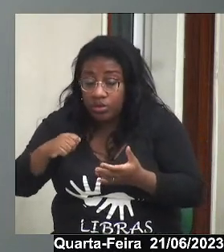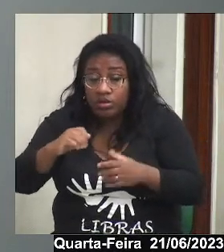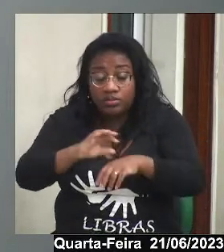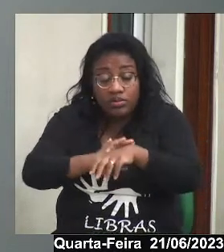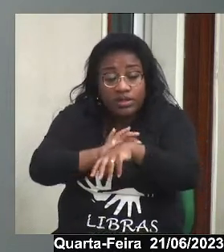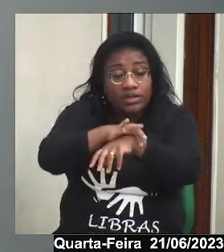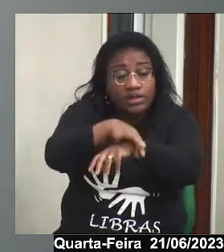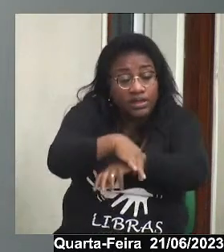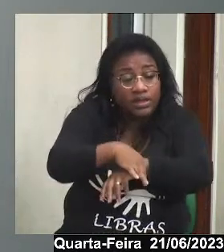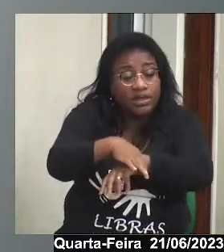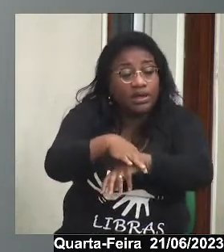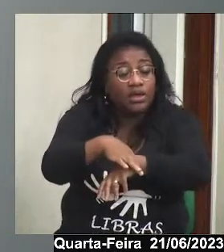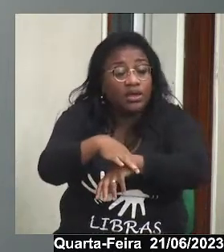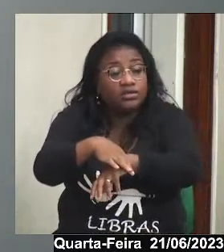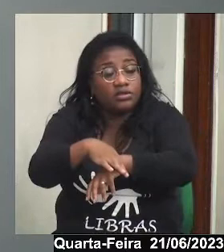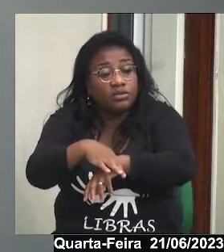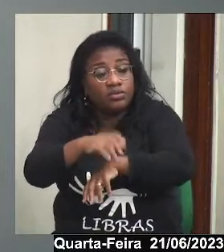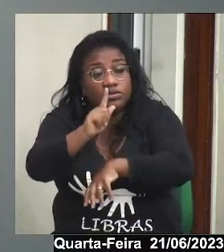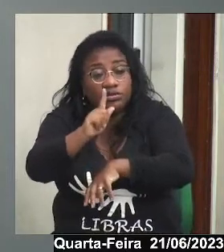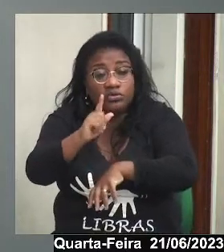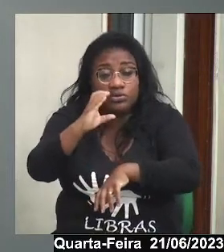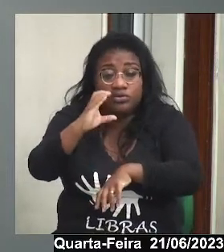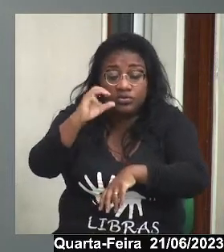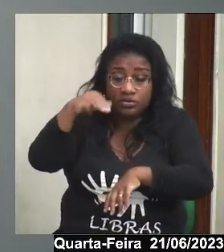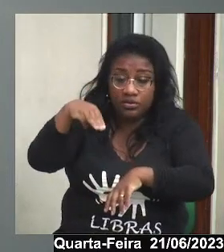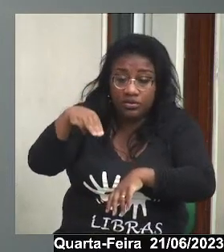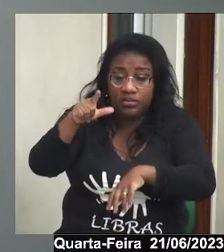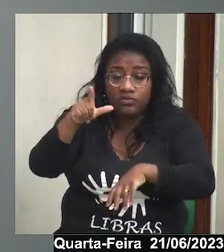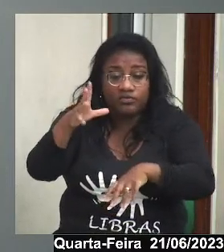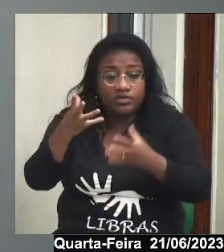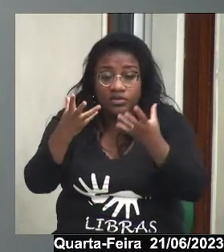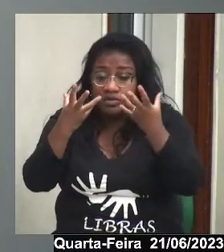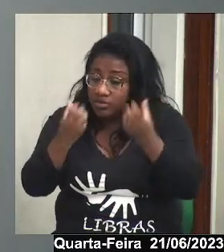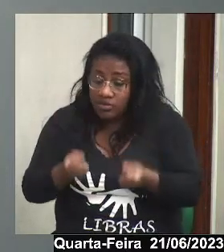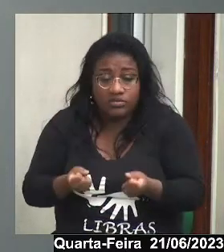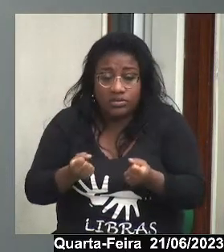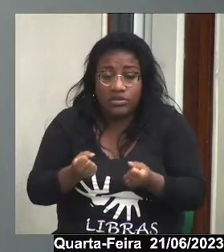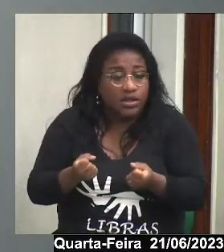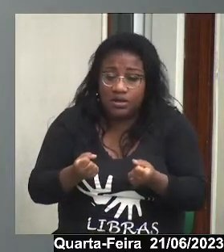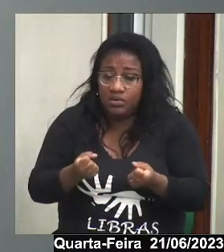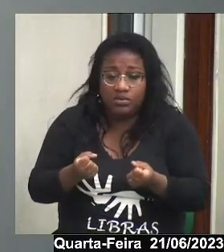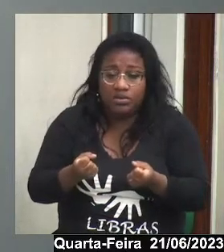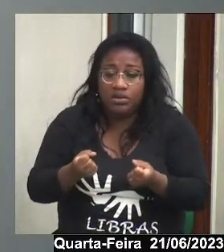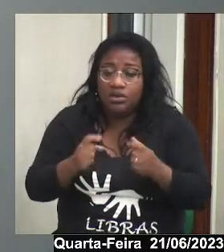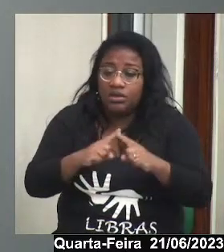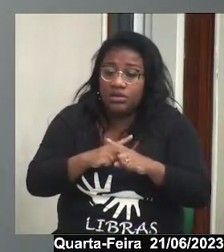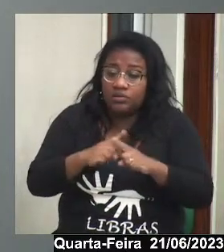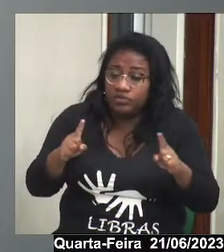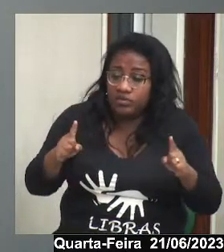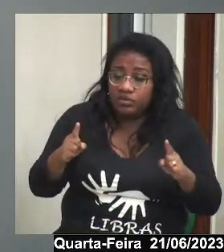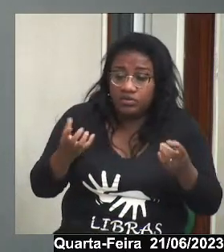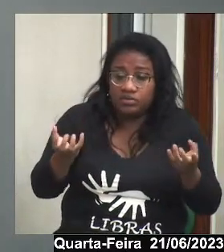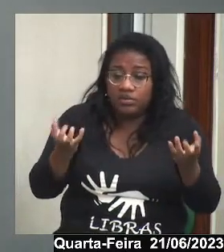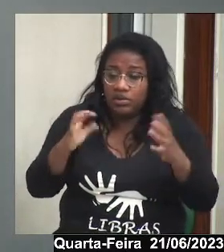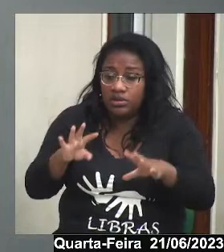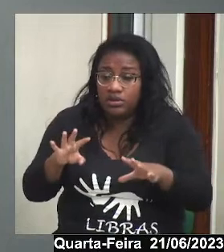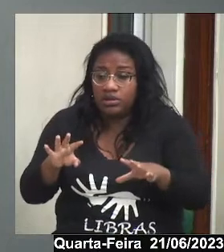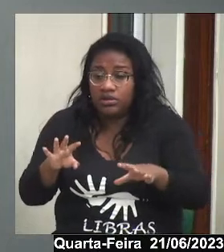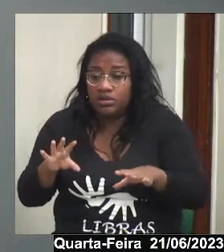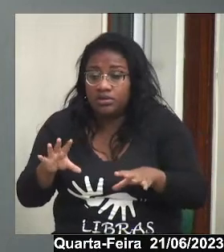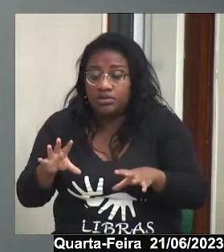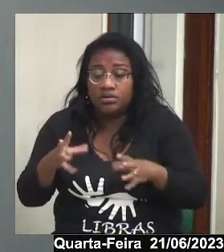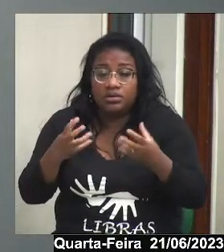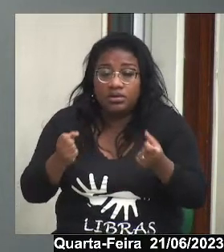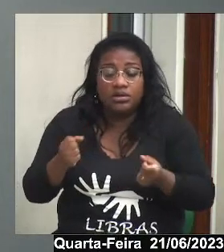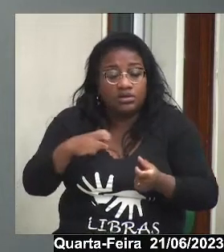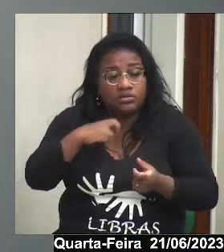que a guarda pudesse ser beneficiada. E os senhores também não quiseram esse acordo. Então, os senhores não queriam beneficiar a guarda de Embu